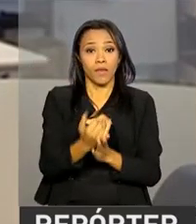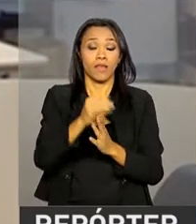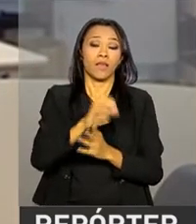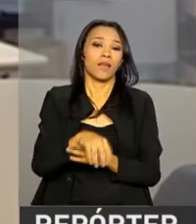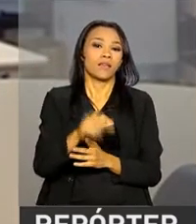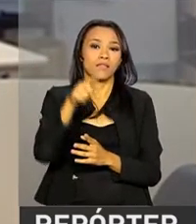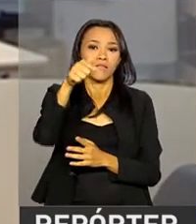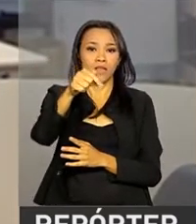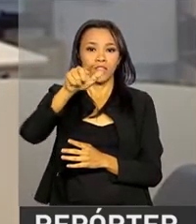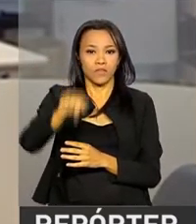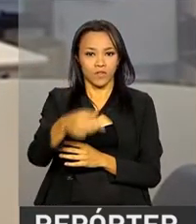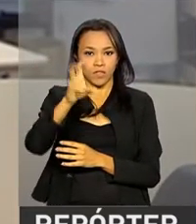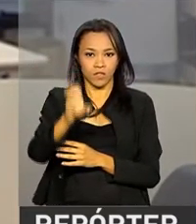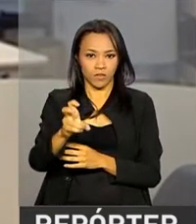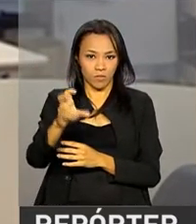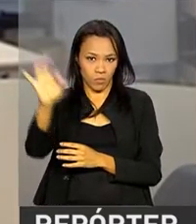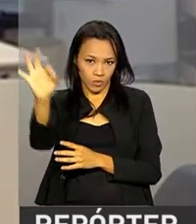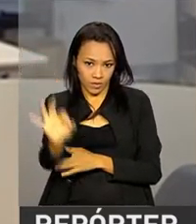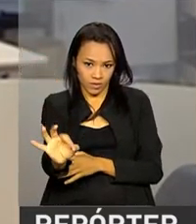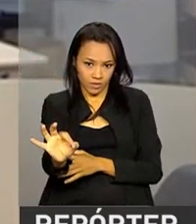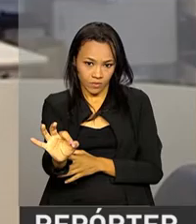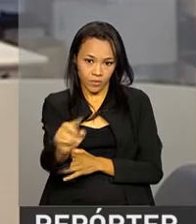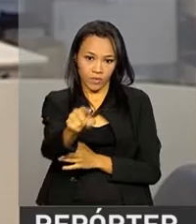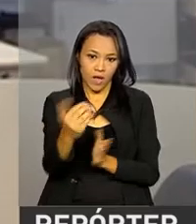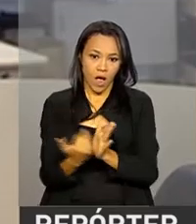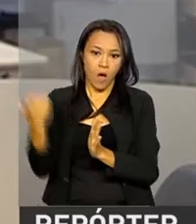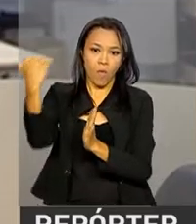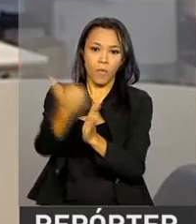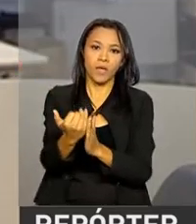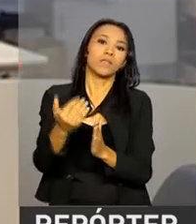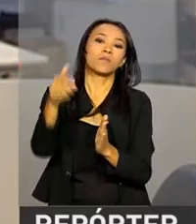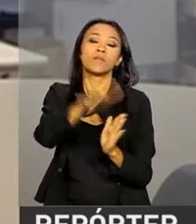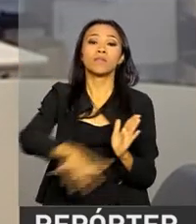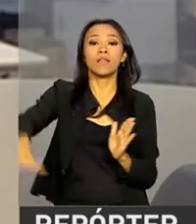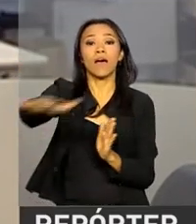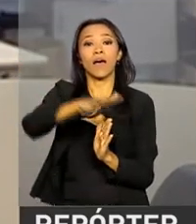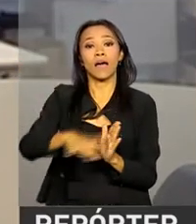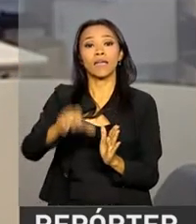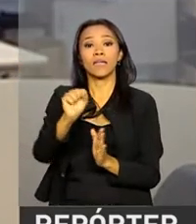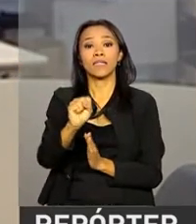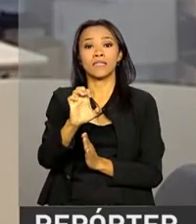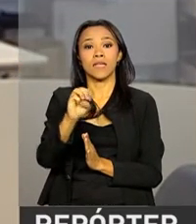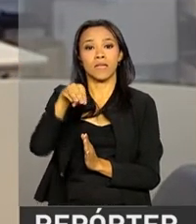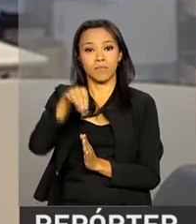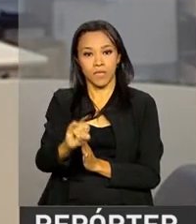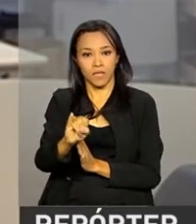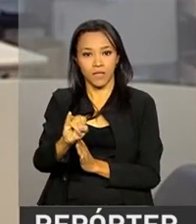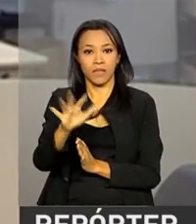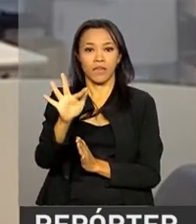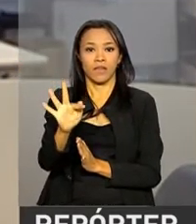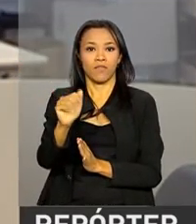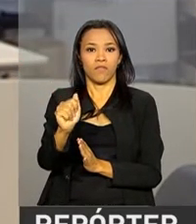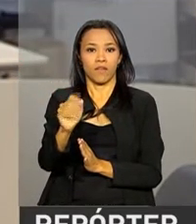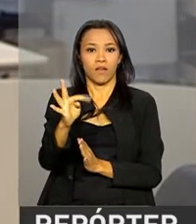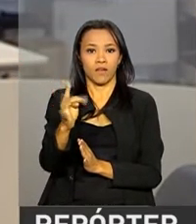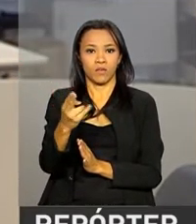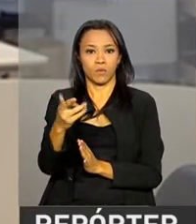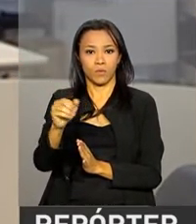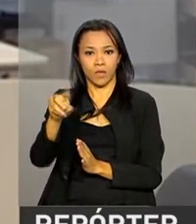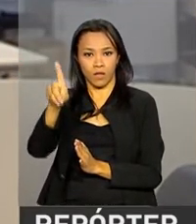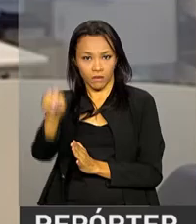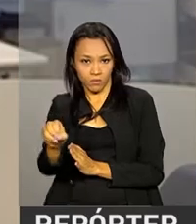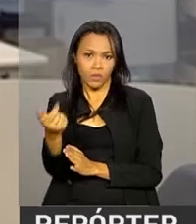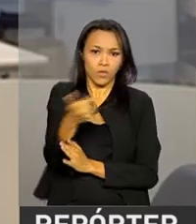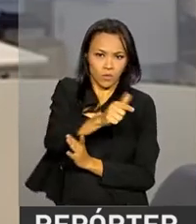cento o destaque vai para o aumento nas vendas de produtos semimanufaturados e básicos os números também mostram